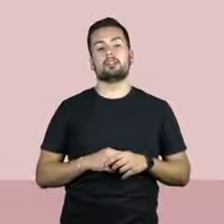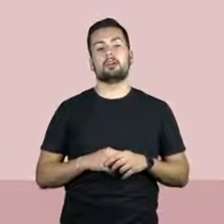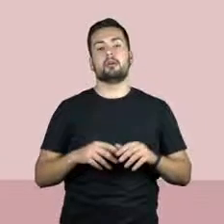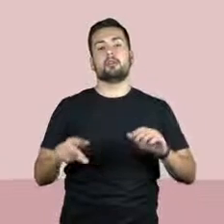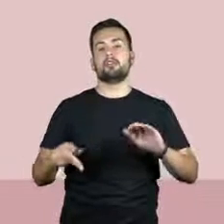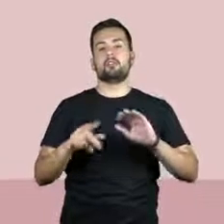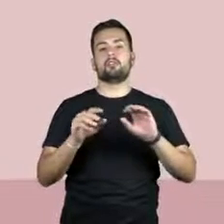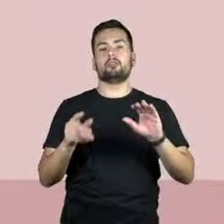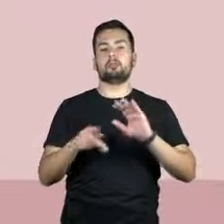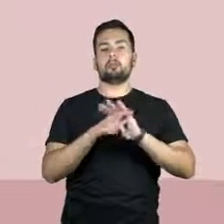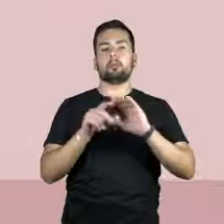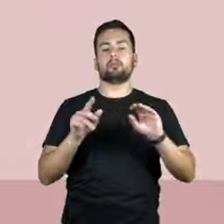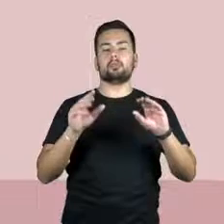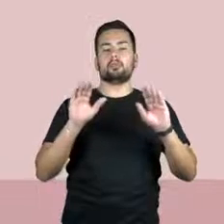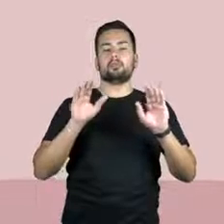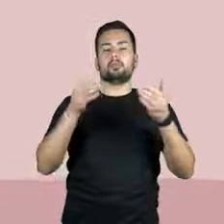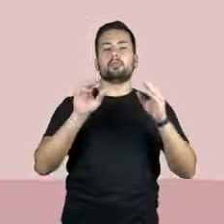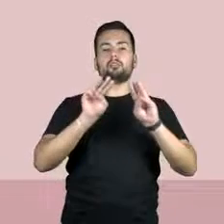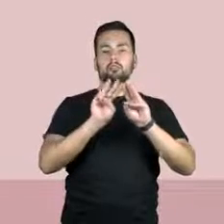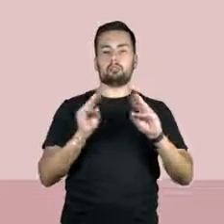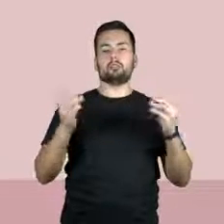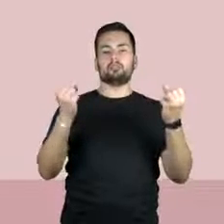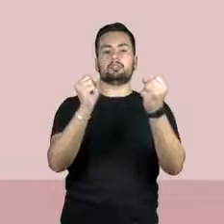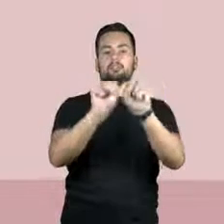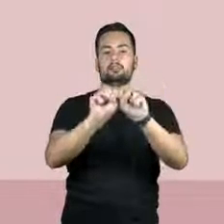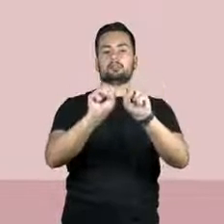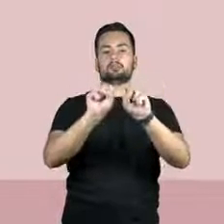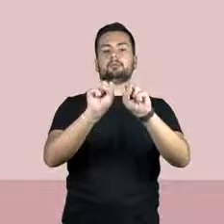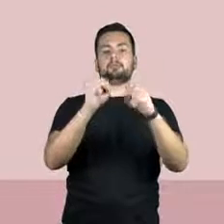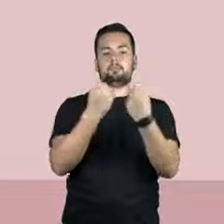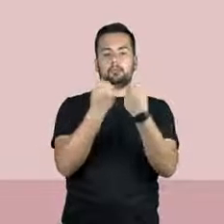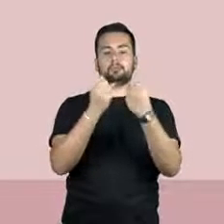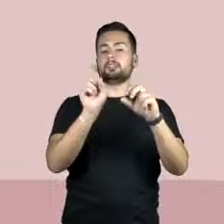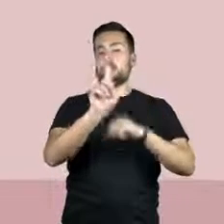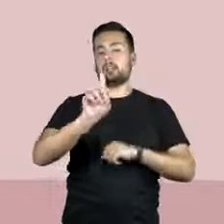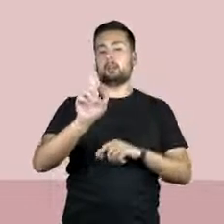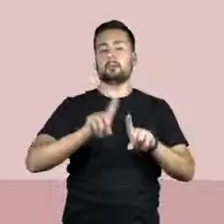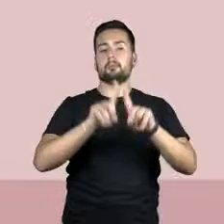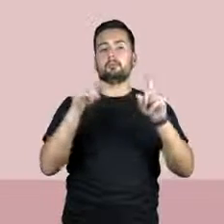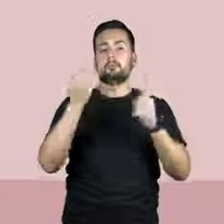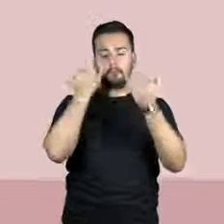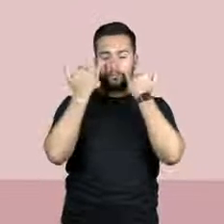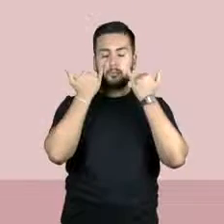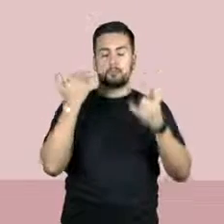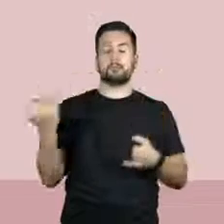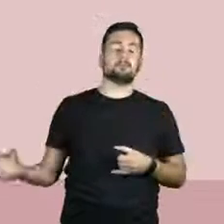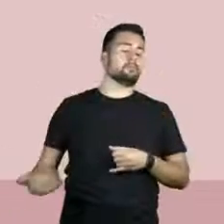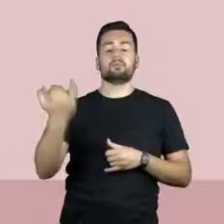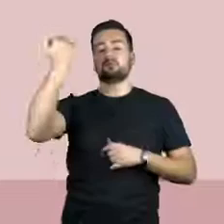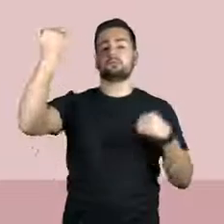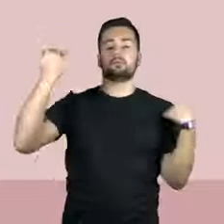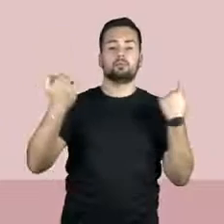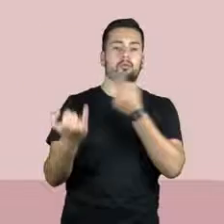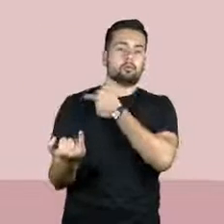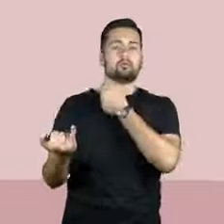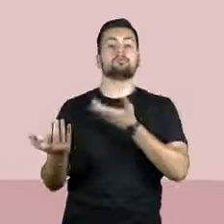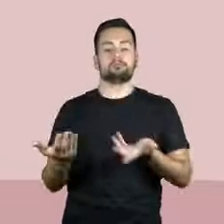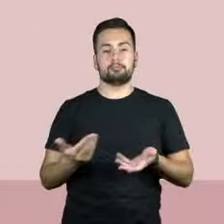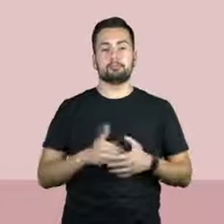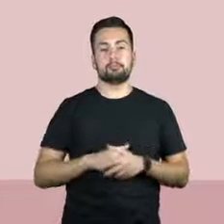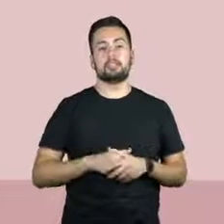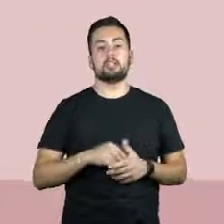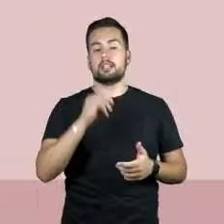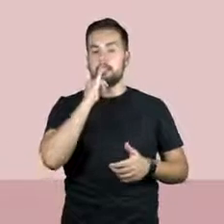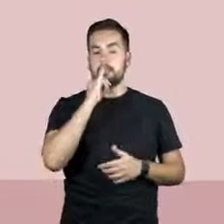workshop, porque a gente vai mostrar algumas maneiras mais refinadas, mas ele traz algumas informações relevantes para a gente. Né? Por exemplo, se a